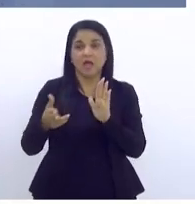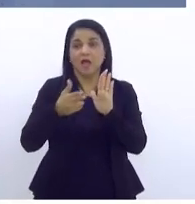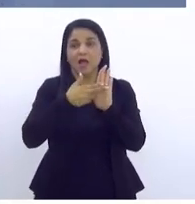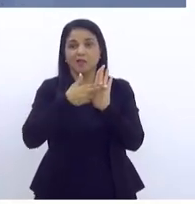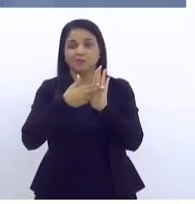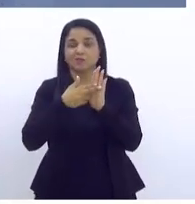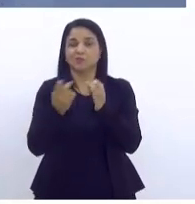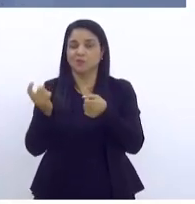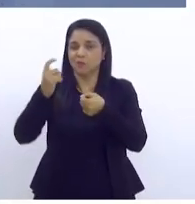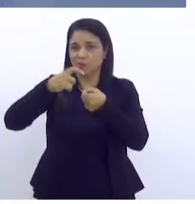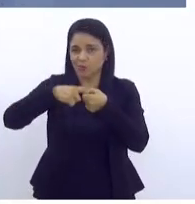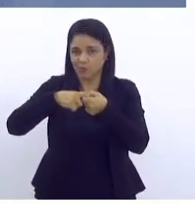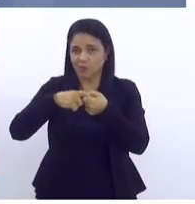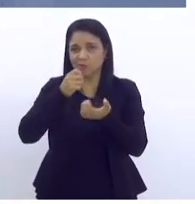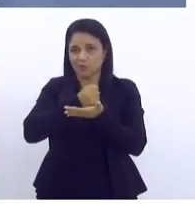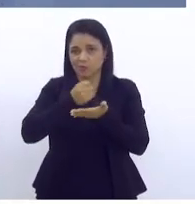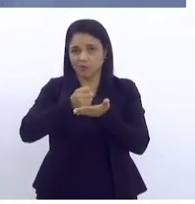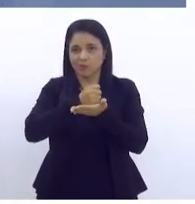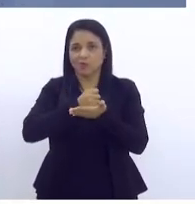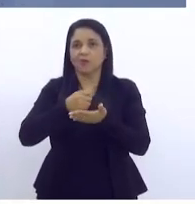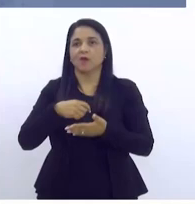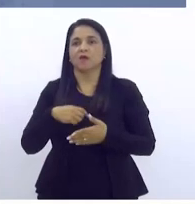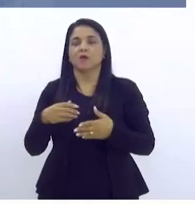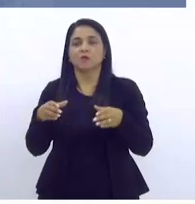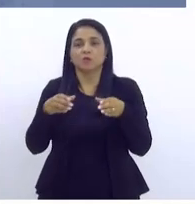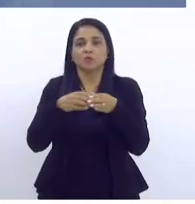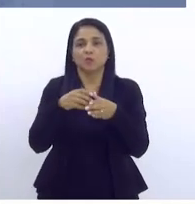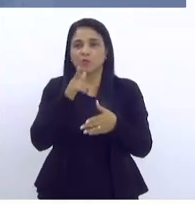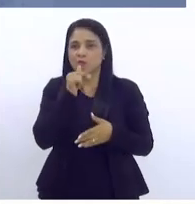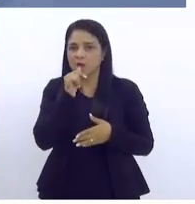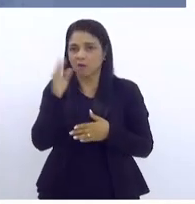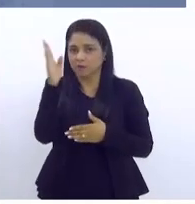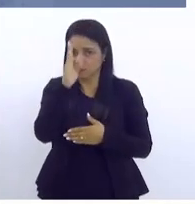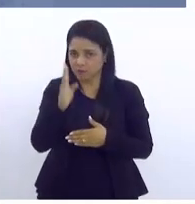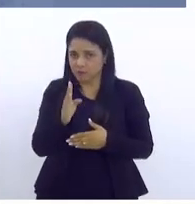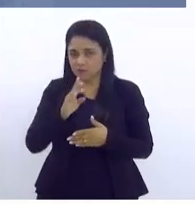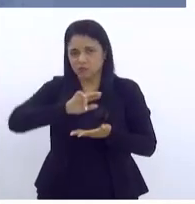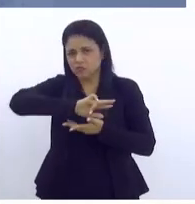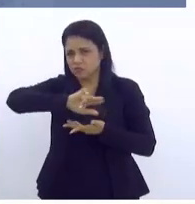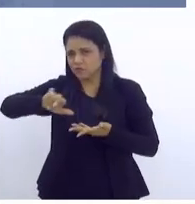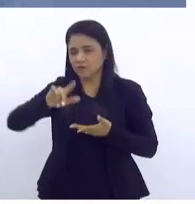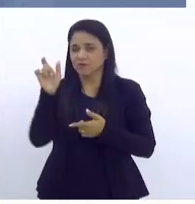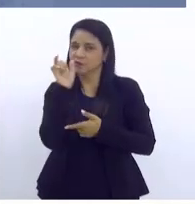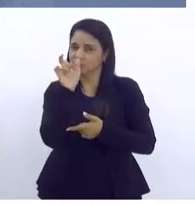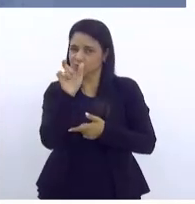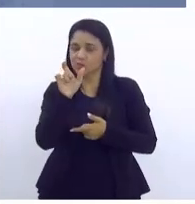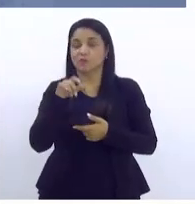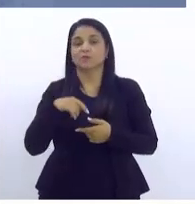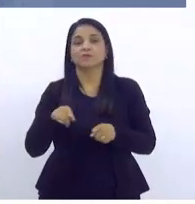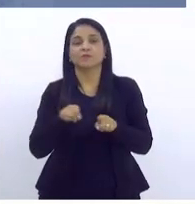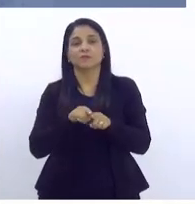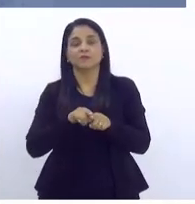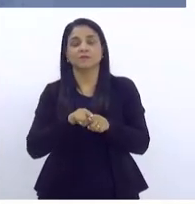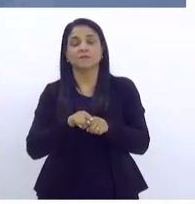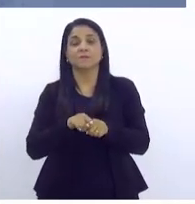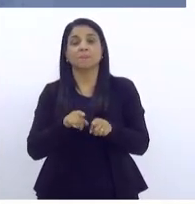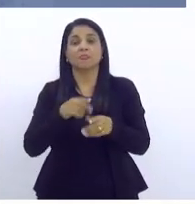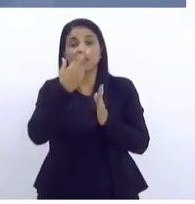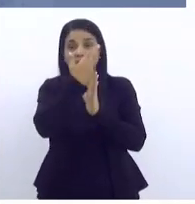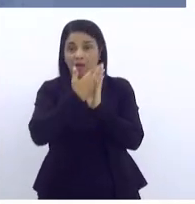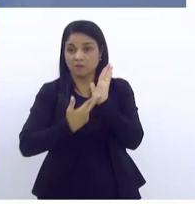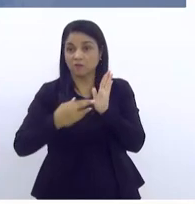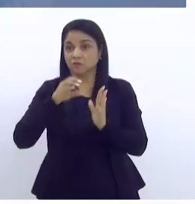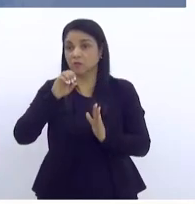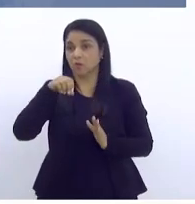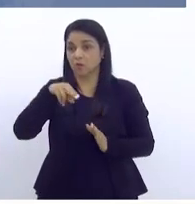a iG iguá eh e o grupo águas do Brasil com suas Diferentes nomenclaturas né nas empresas que assumiram aqui né e tem um relatório da